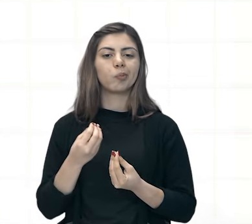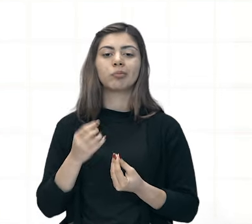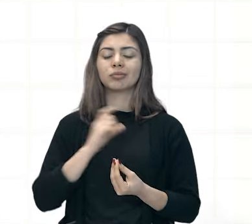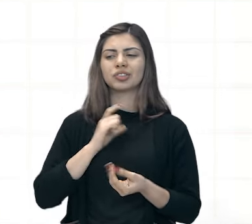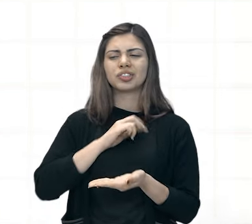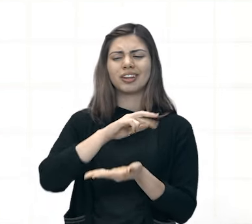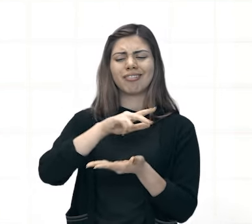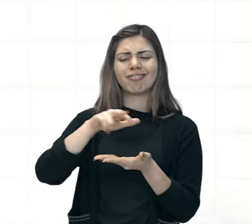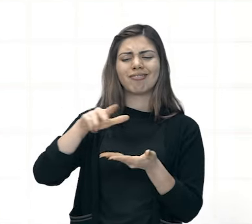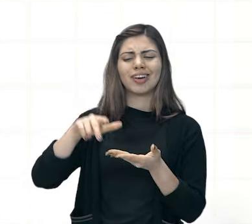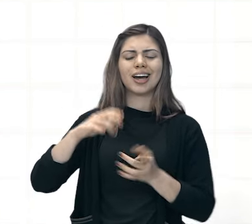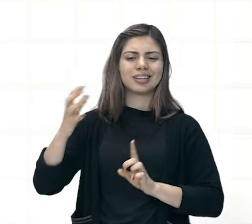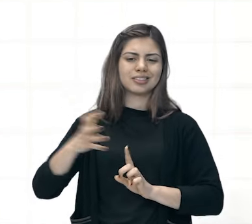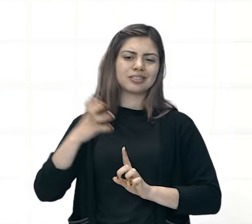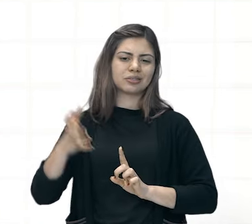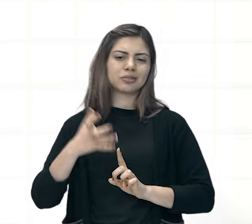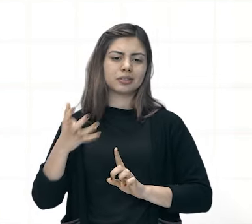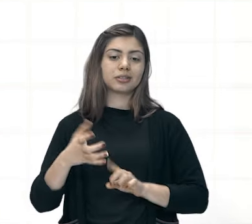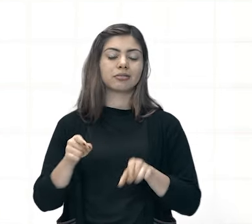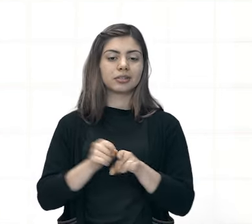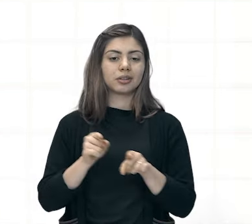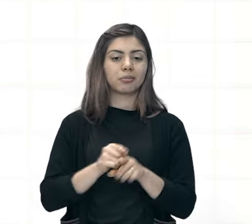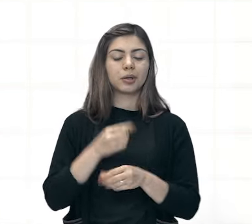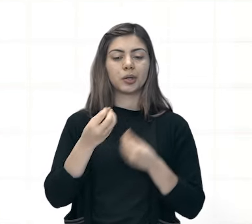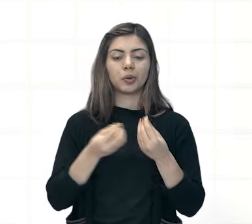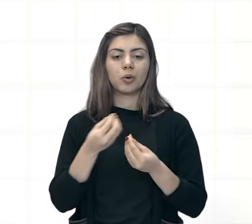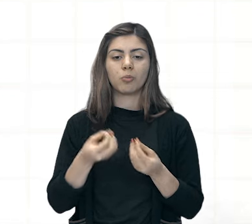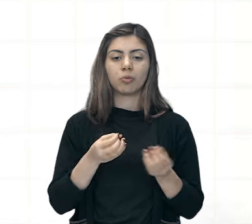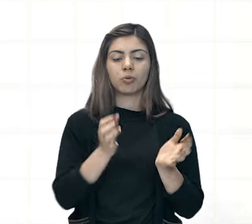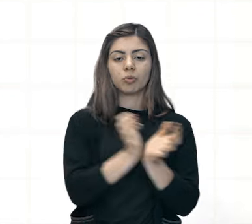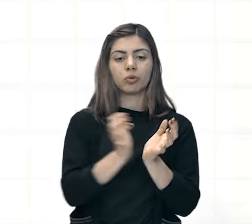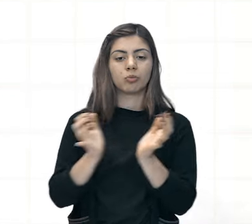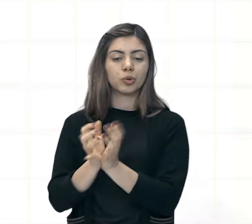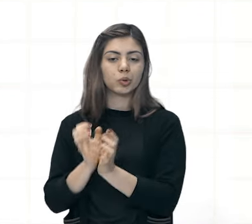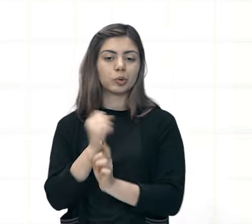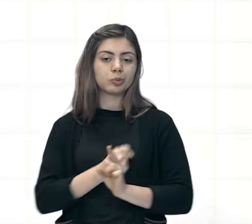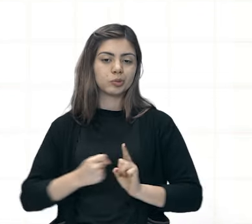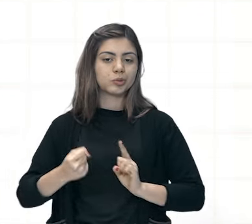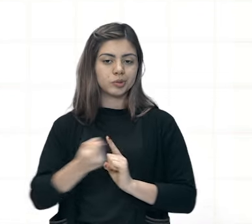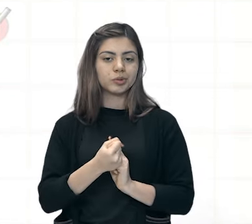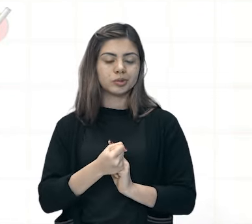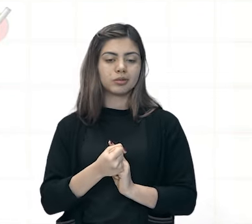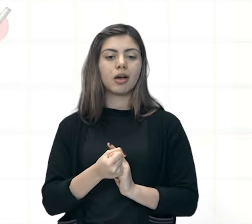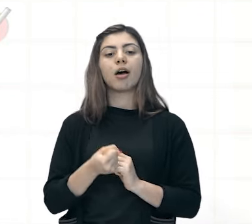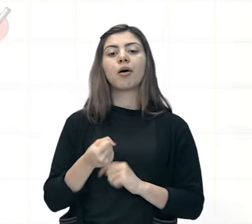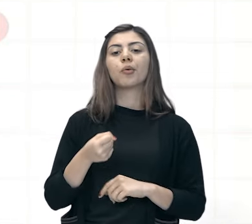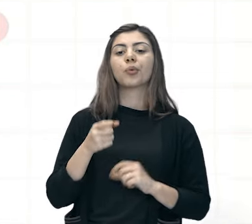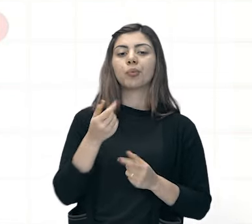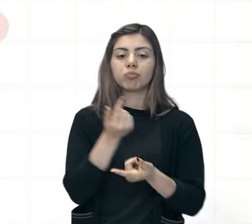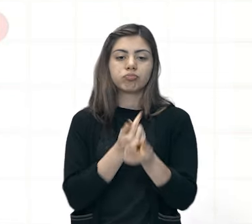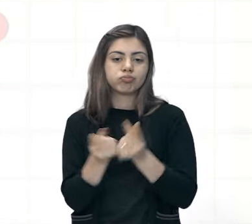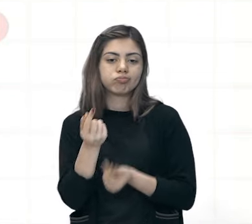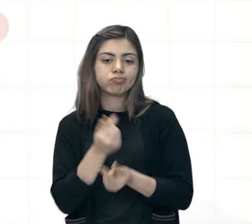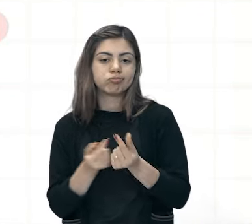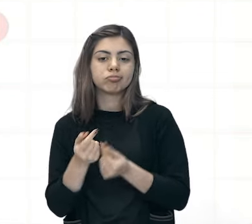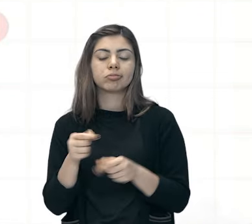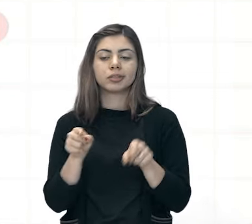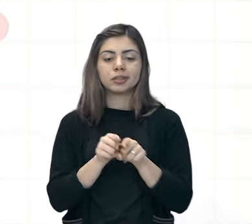variedade de fatores, incluindo a estrutura social, as práticas